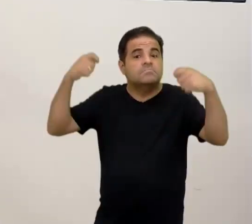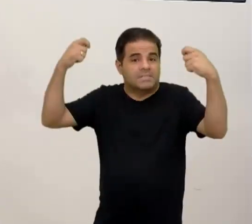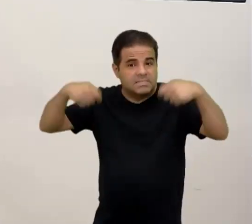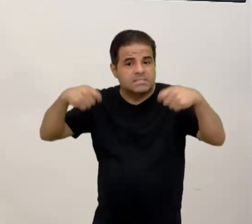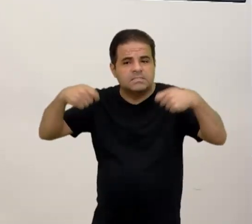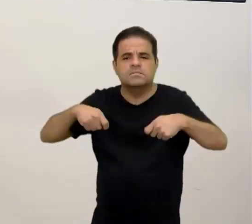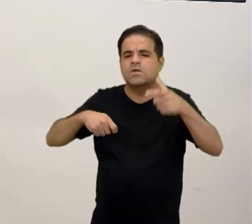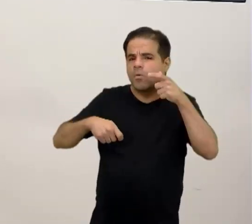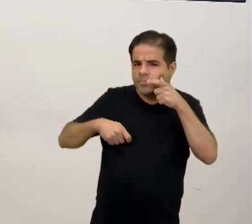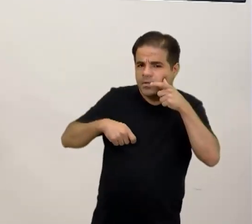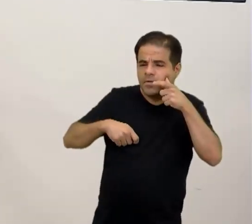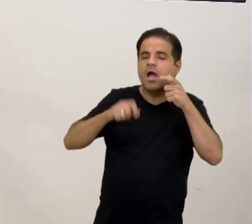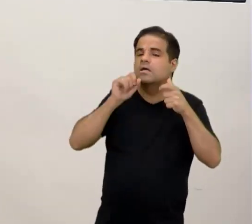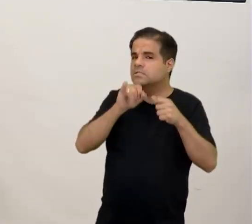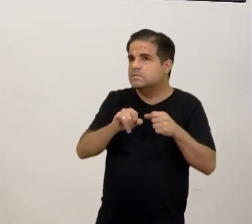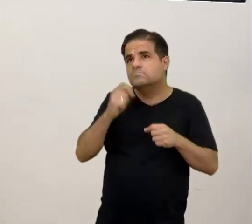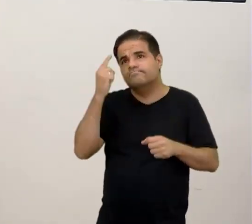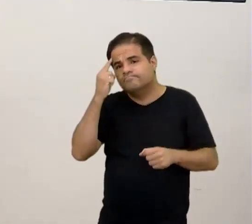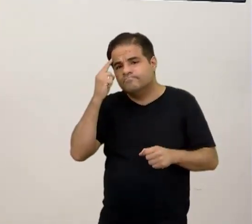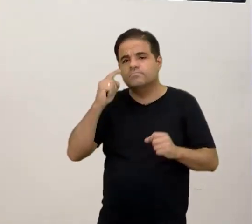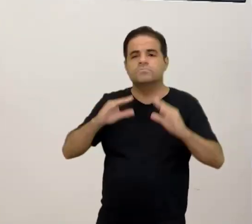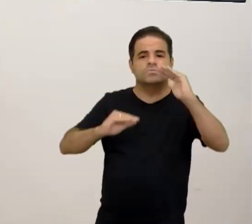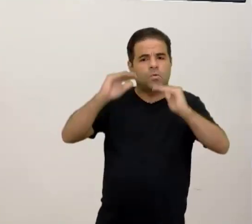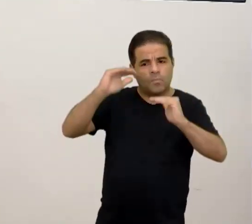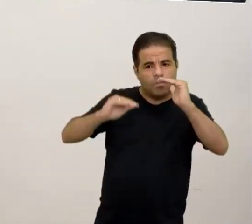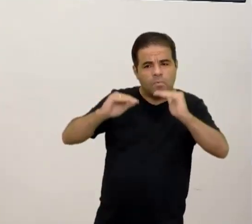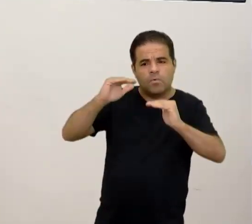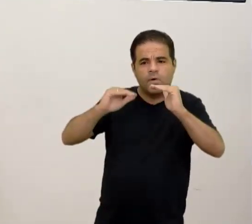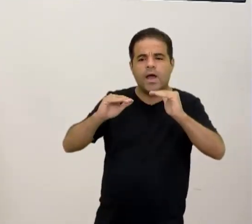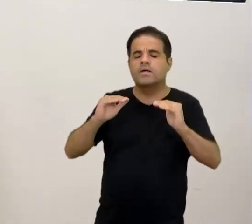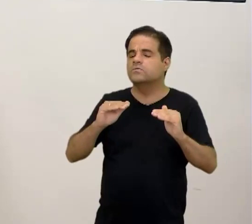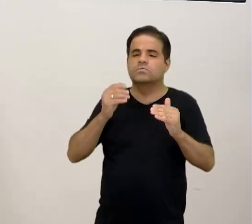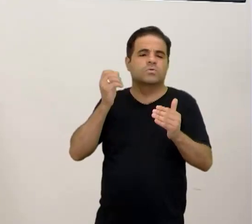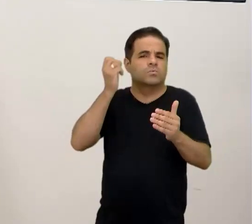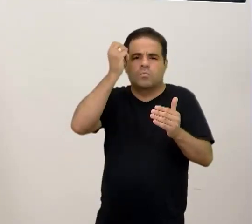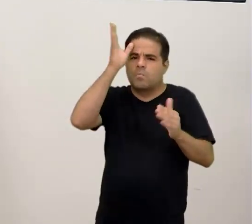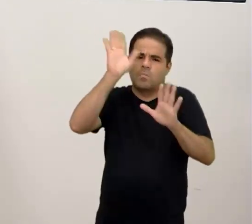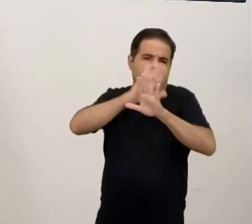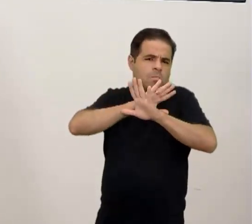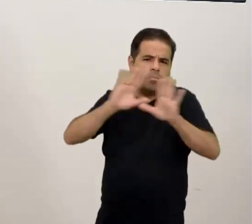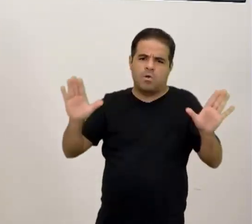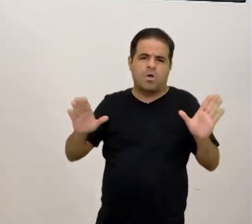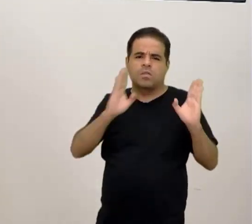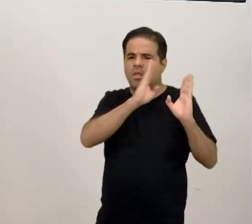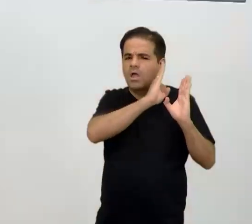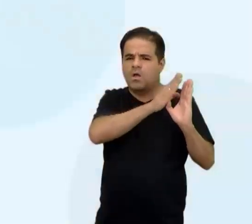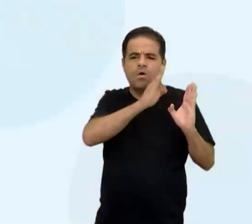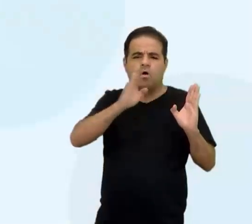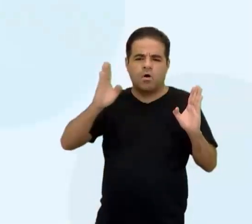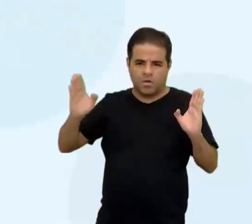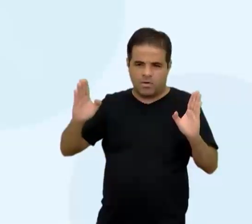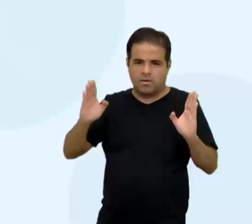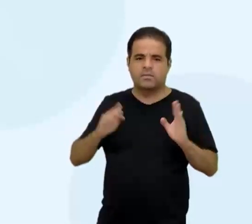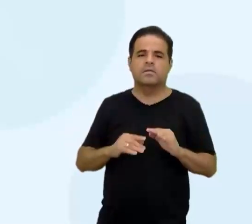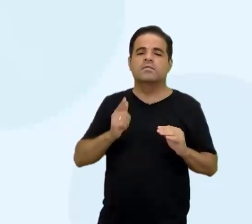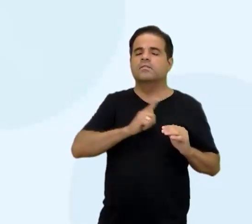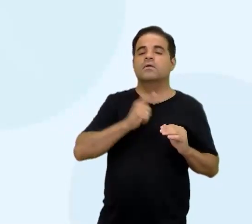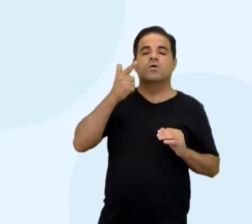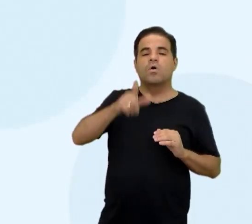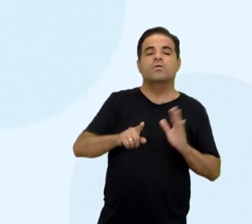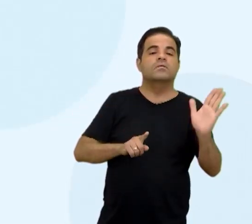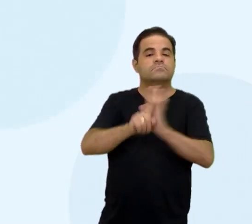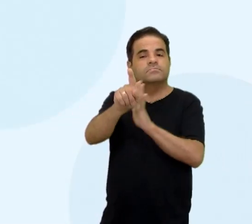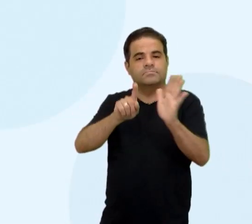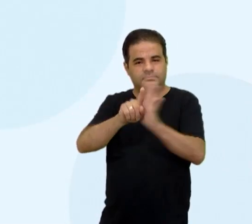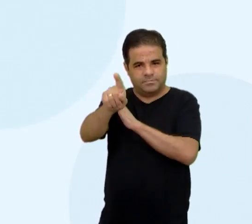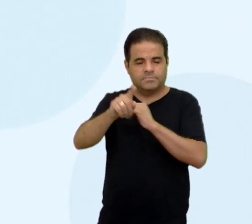é se os ângulos são congruentes e se os lados são proporcionais. Perfeito. Não importa a ordem aí. Vamos para mais uma, então? Bora. Tem outra enquete